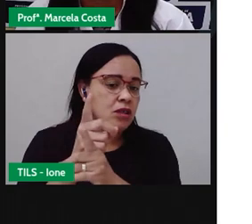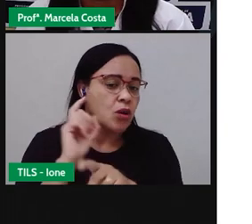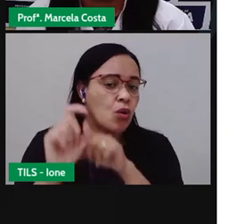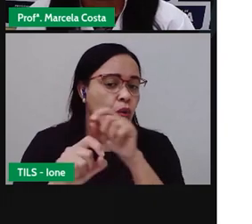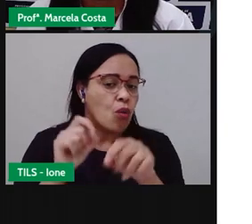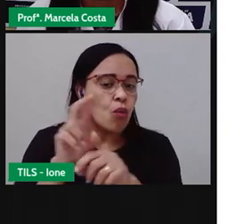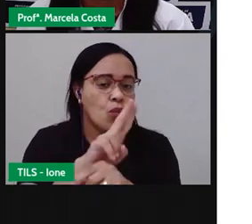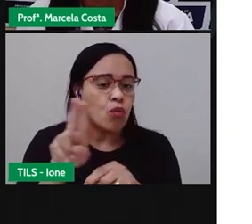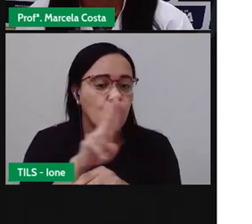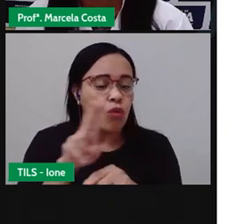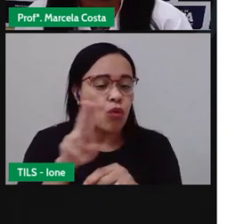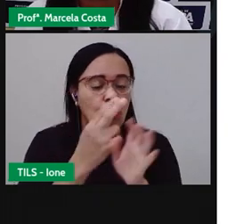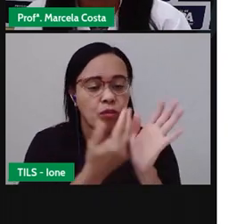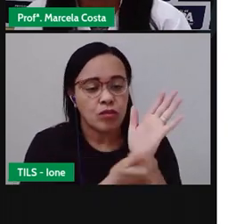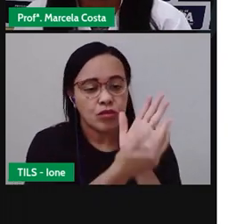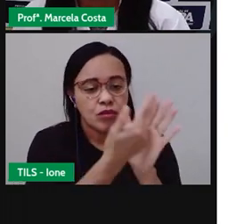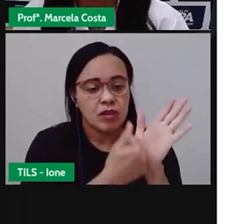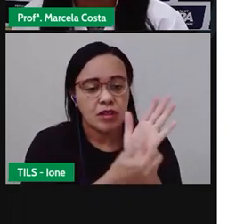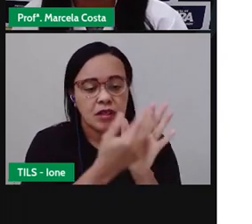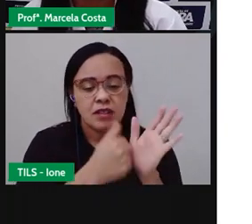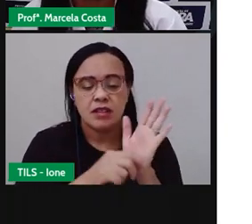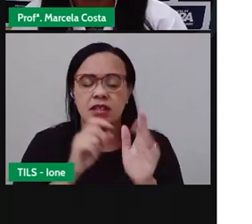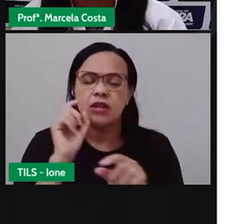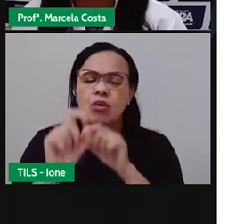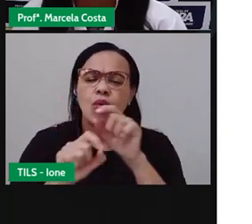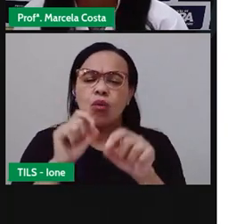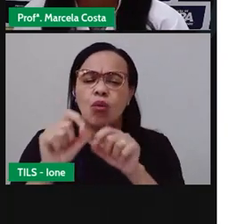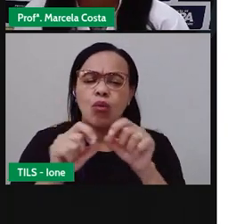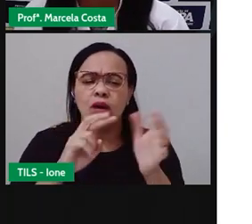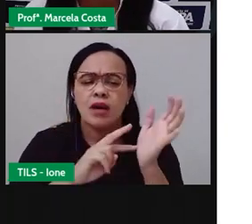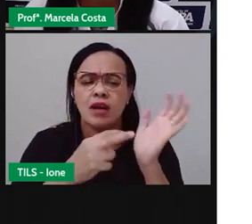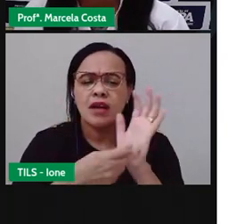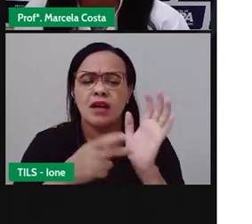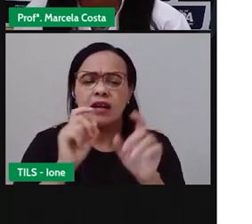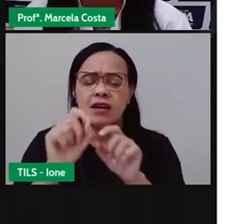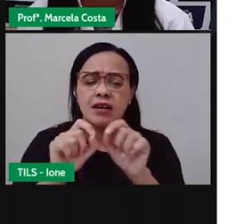dessas imagens é o que é que essas imagens estão representando